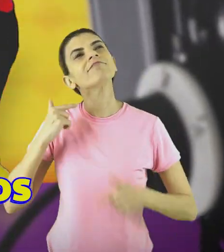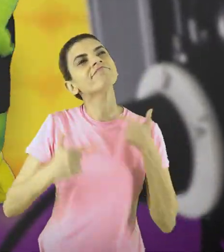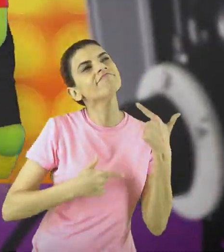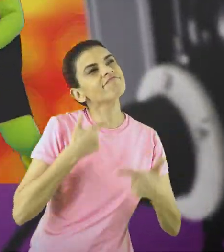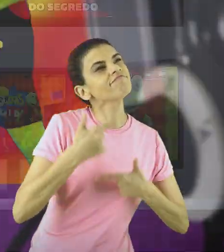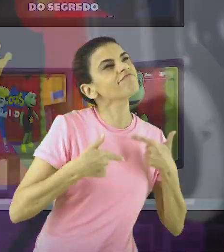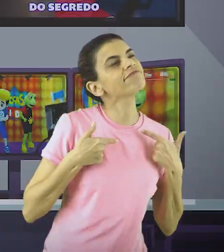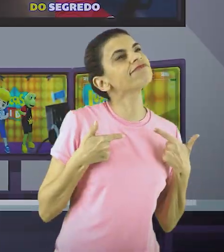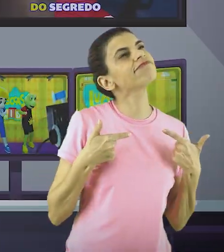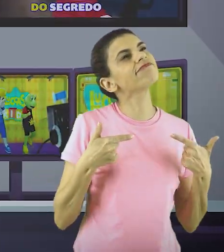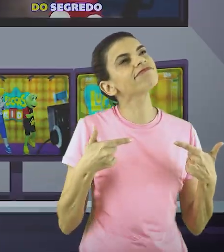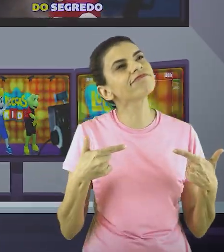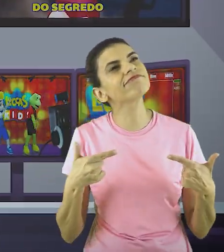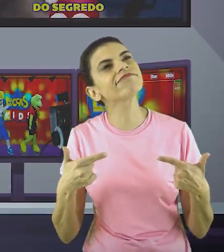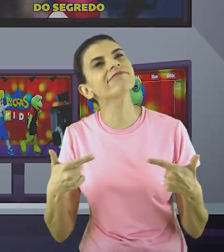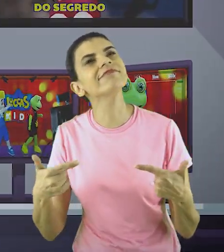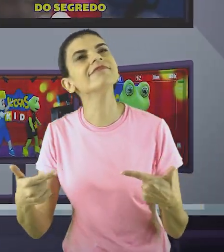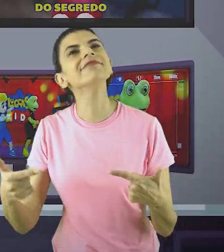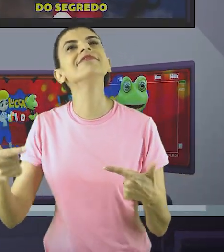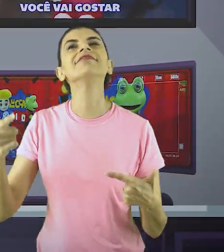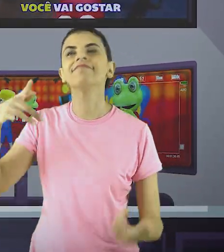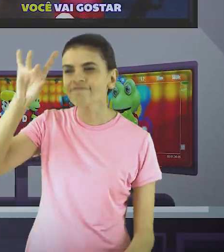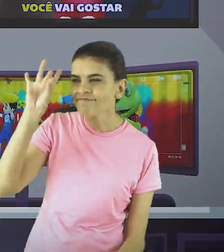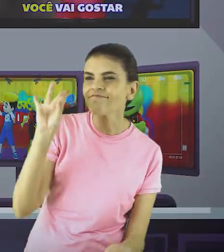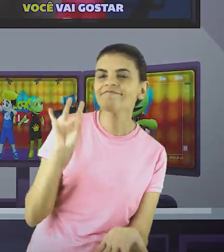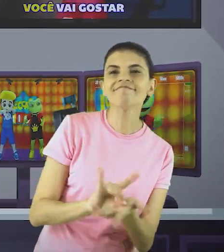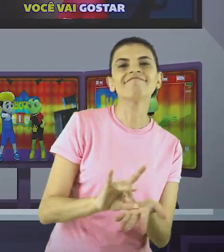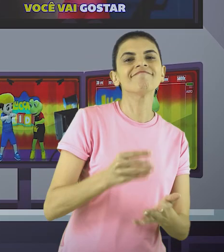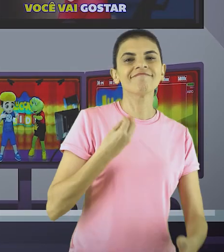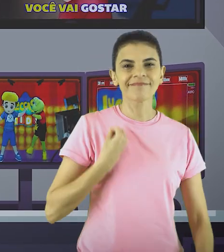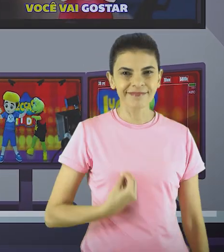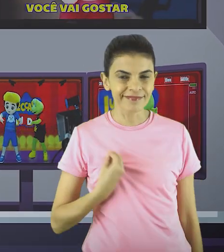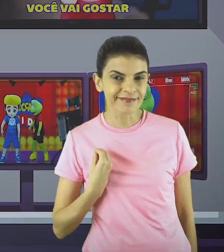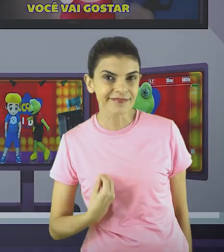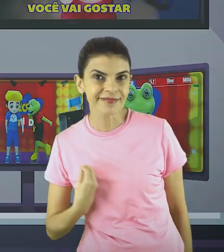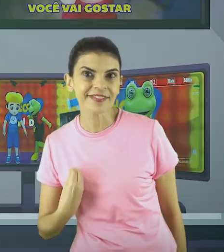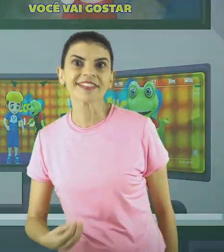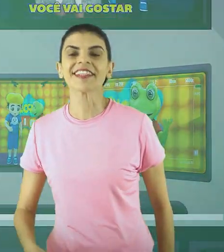desejos, no que eu queria realizar.